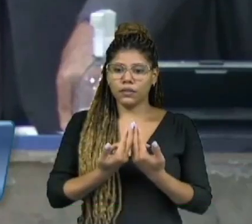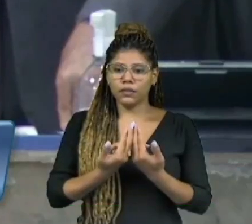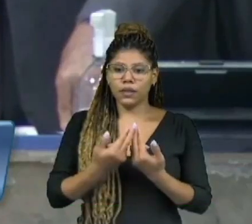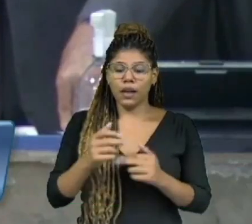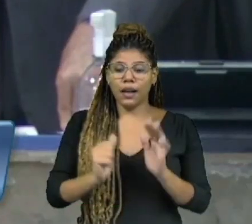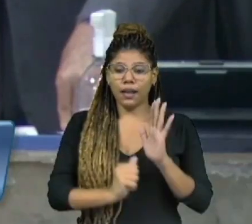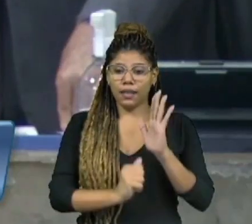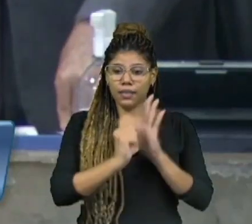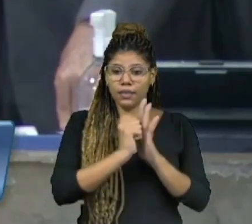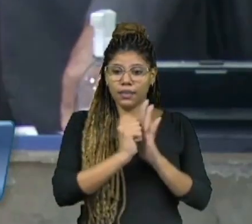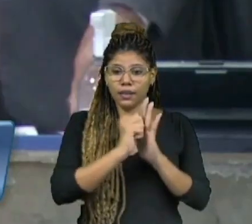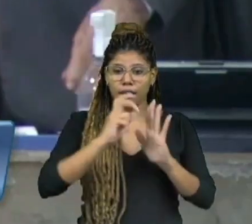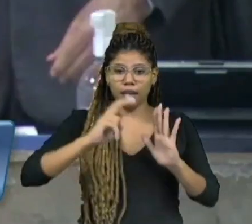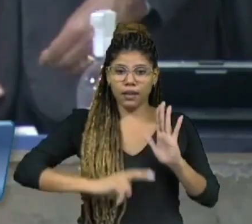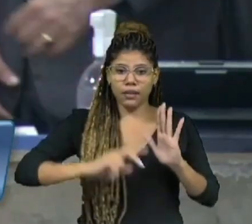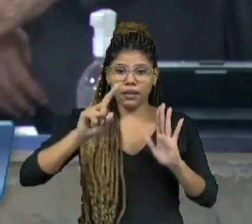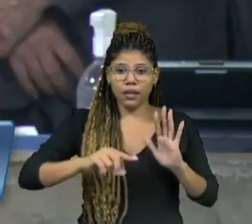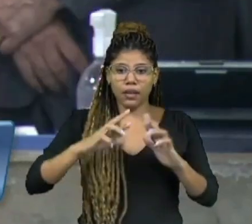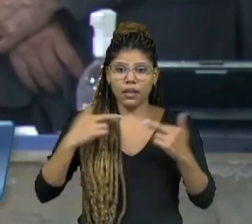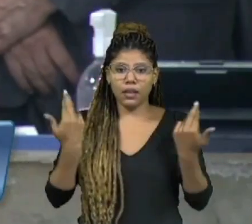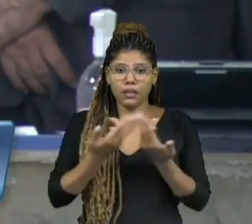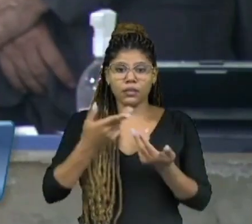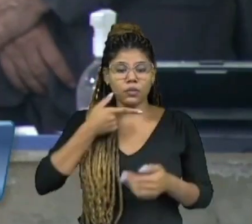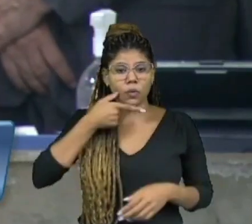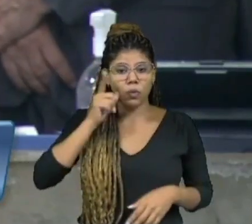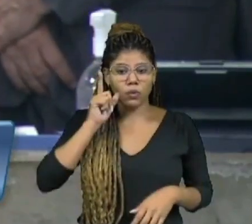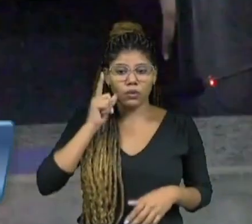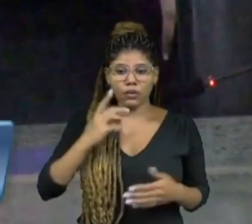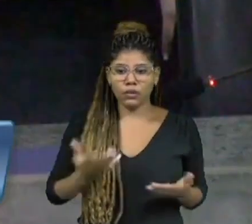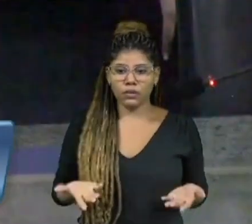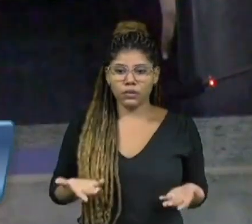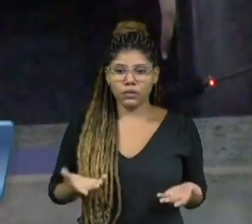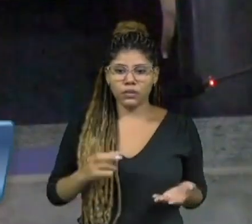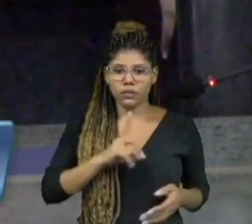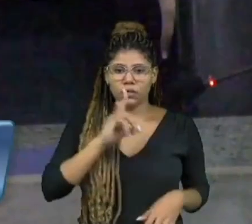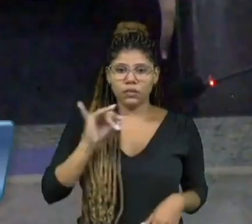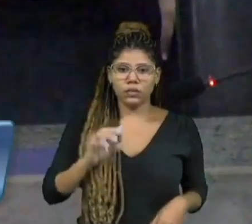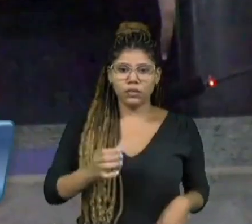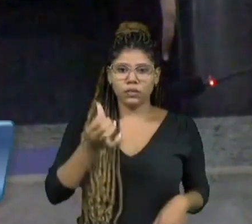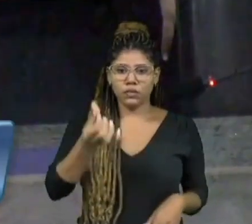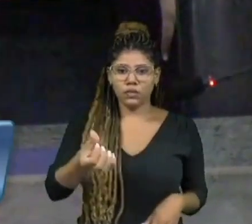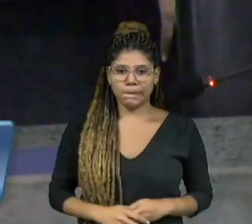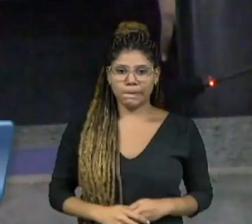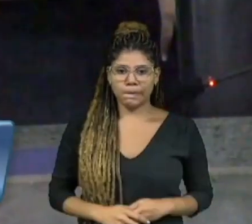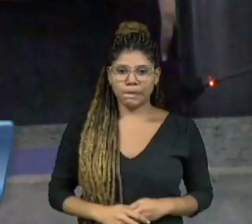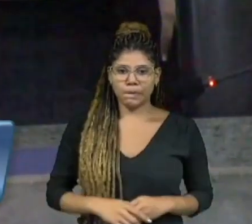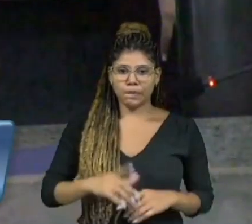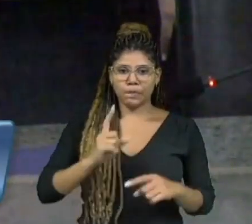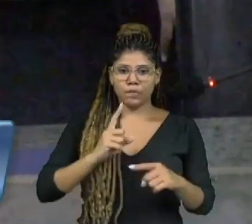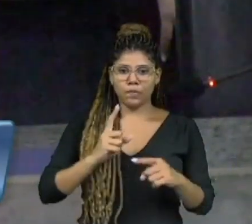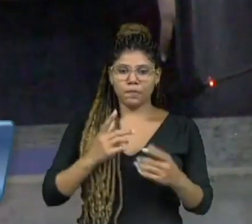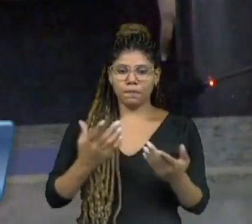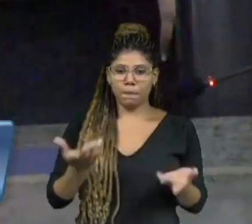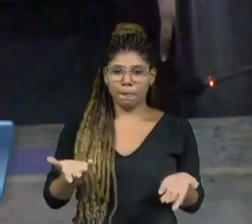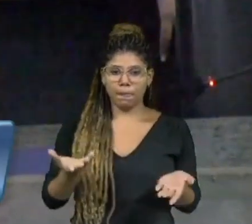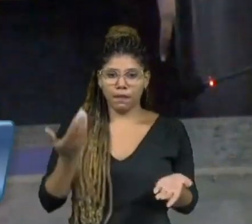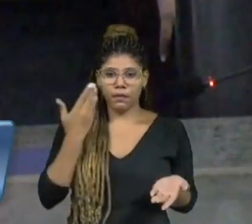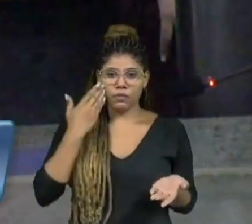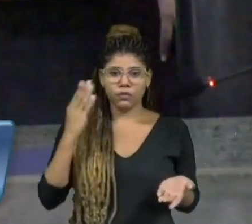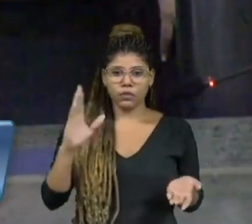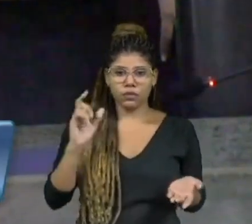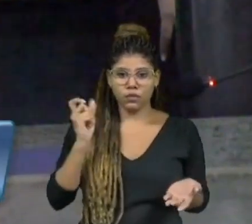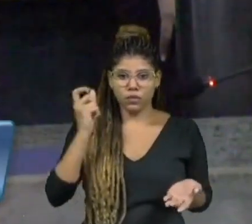A ata que está sendo lida é a sessão de ontem, da data do dia 6, porque nós, não sei se Vossa Excelência